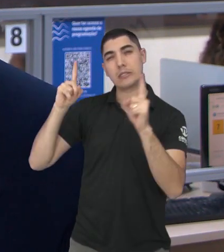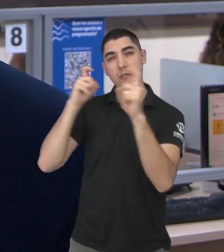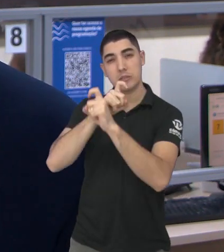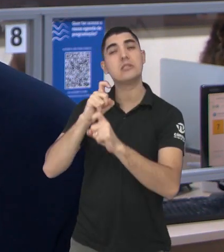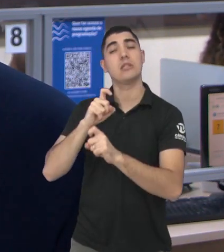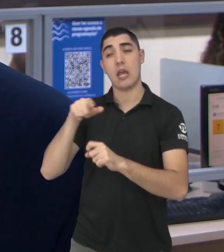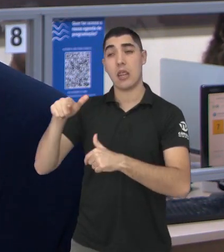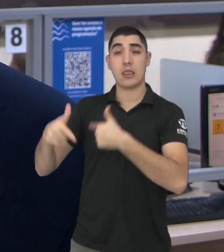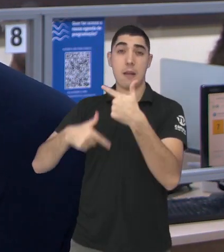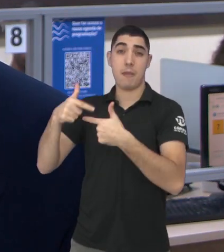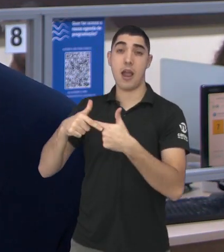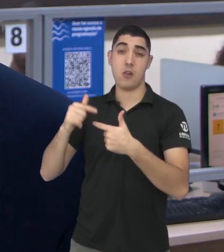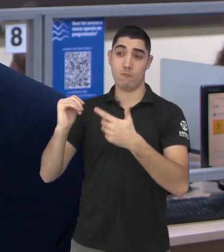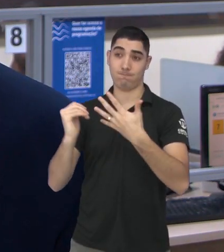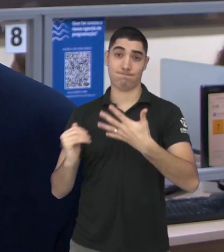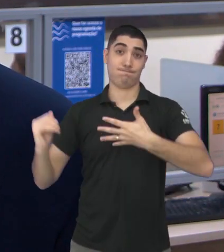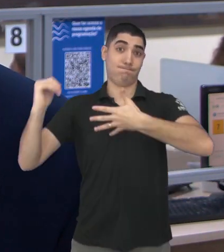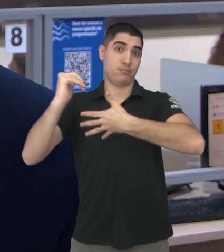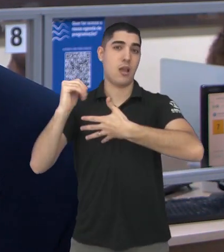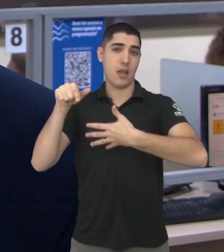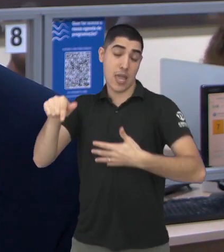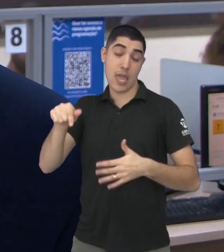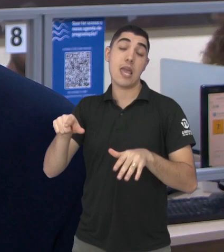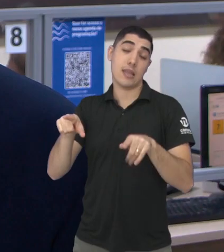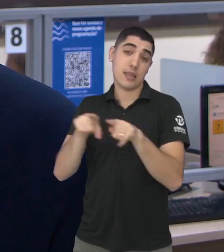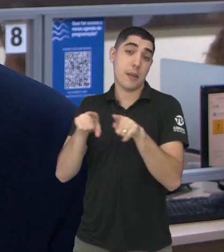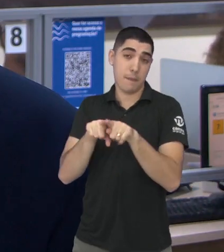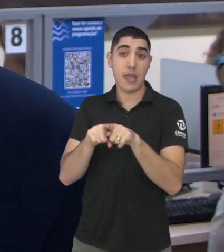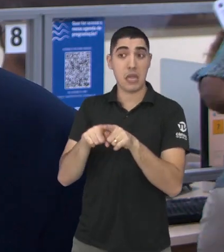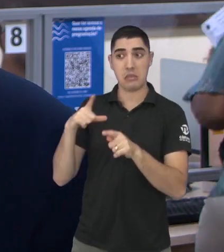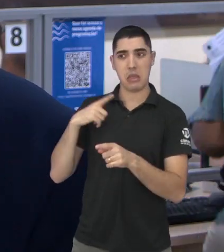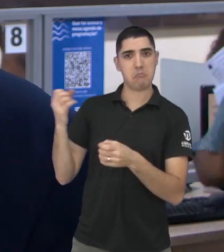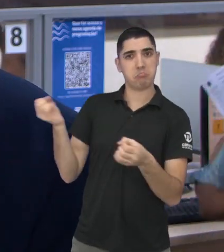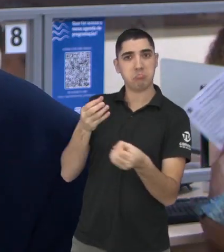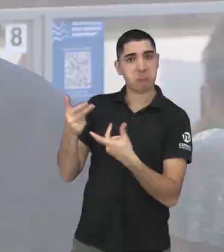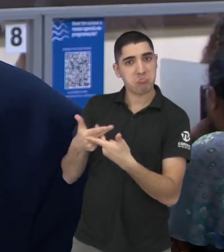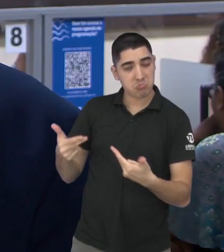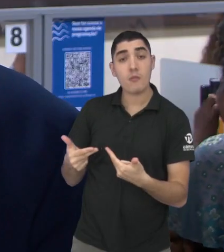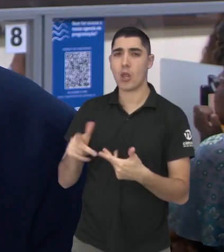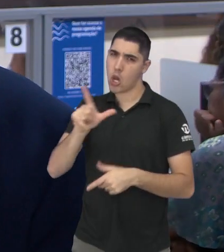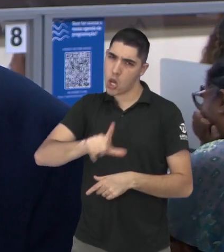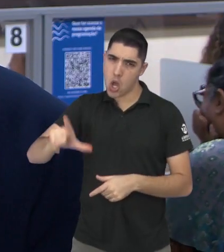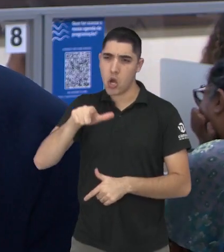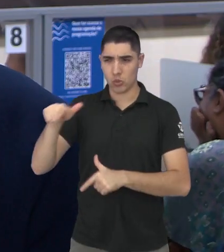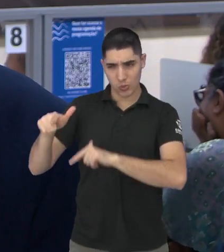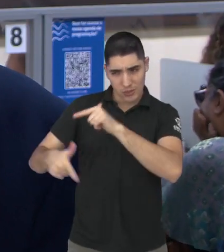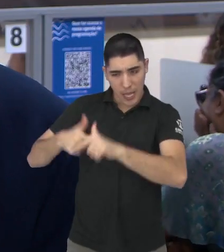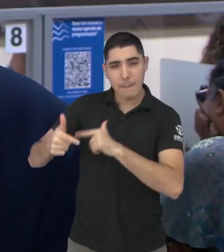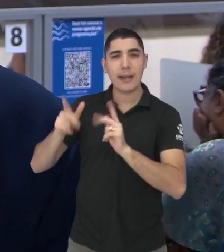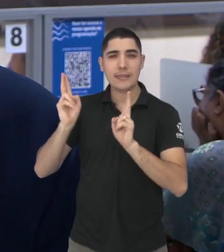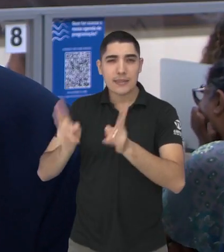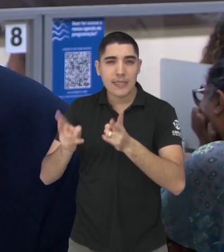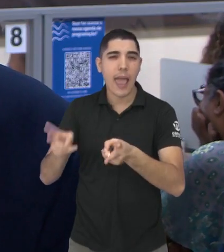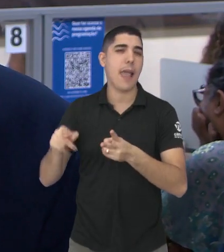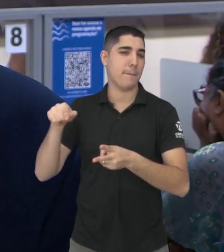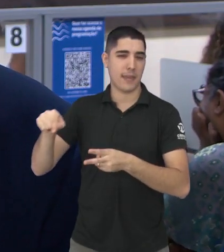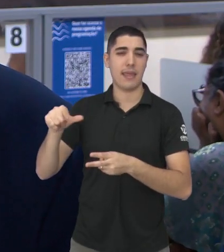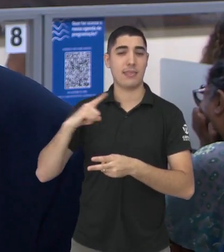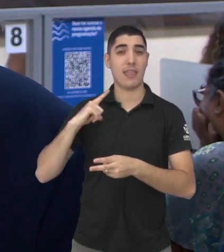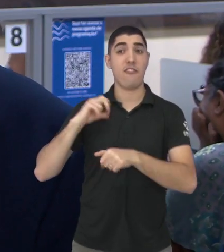difícil de ser gerado né empregos mais nobres com muito investimento para cada posição gerada É lógico que serviços sempre puxa